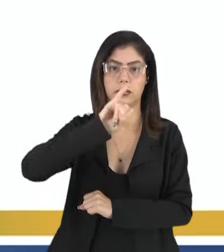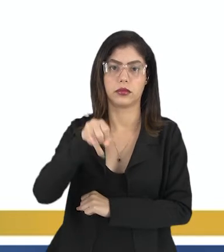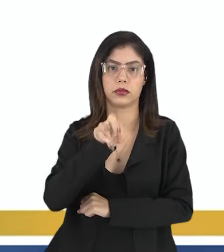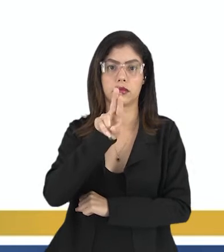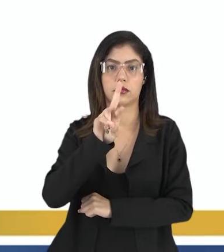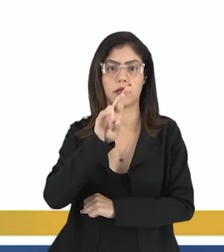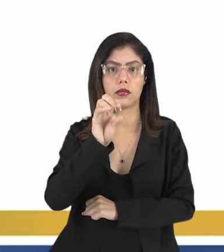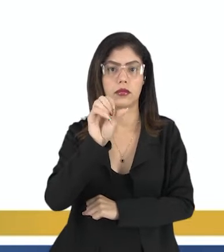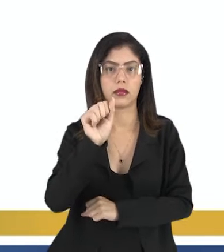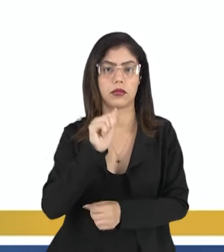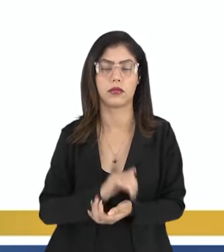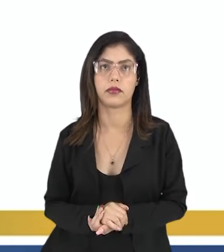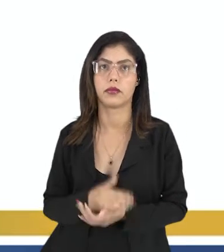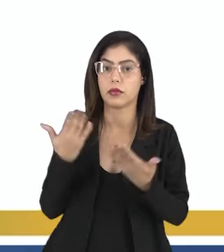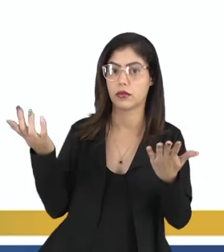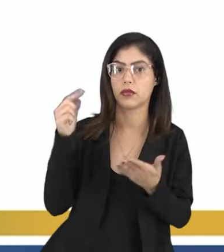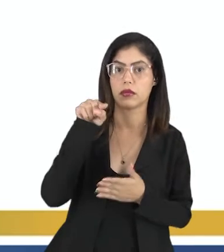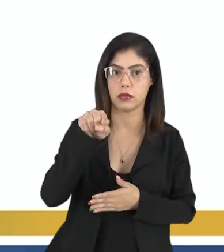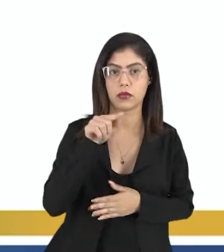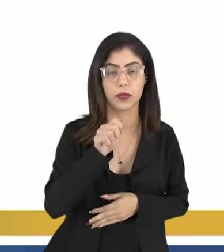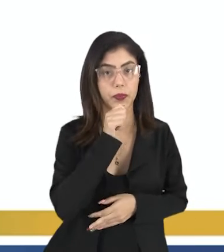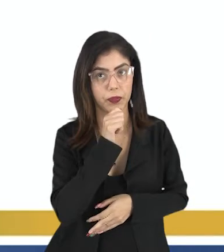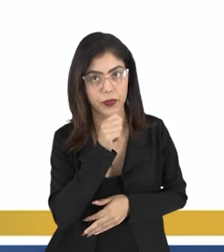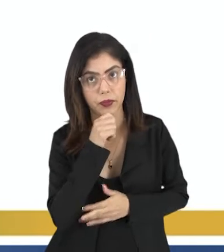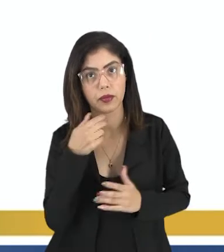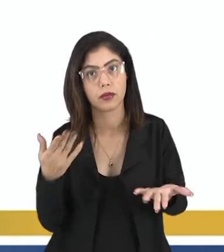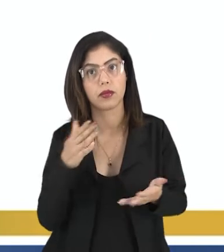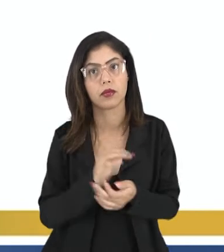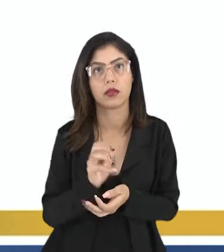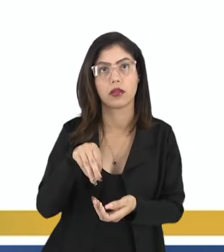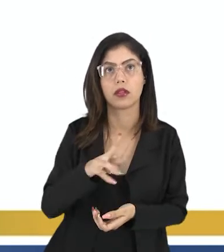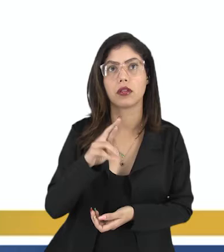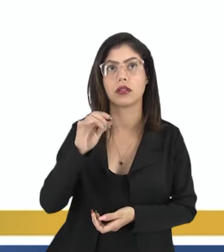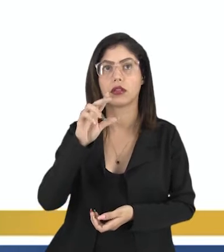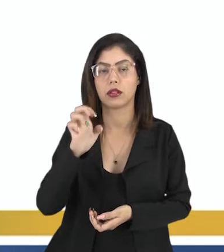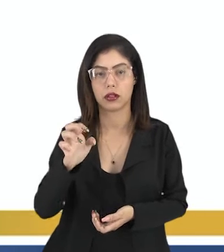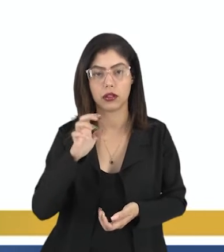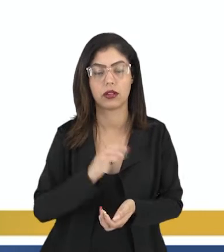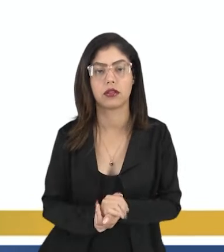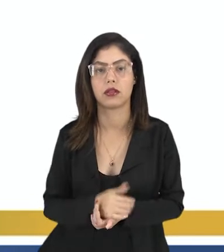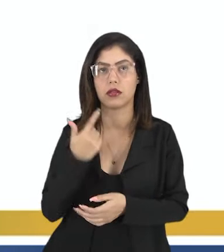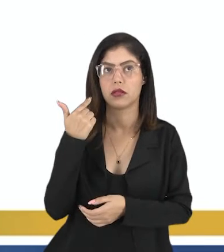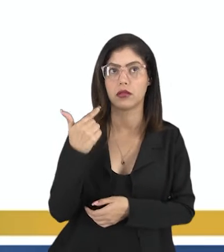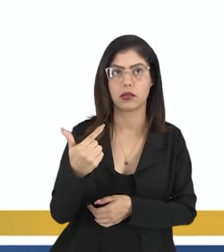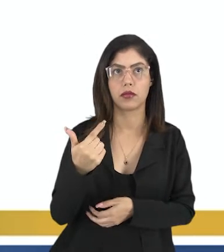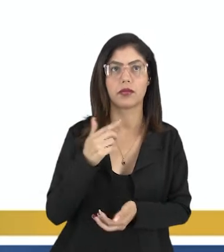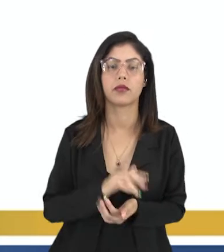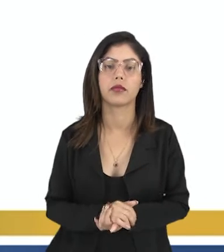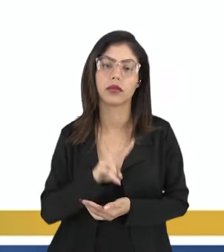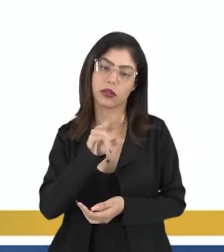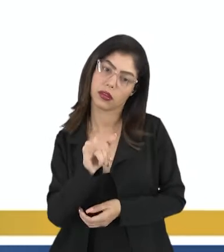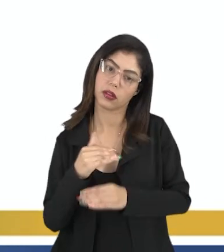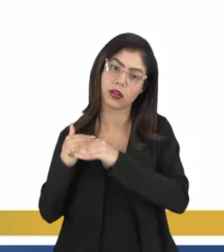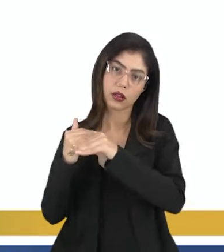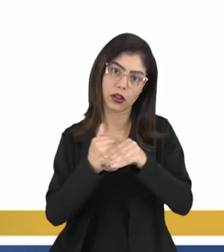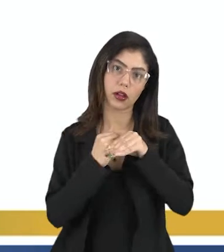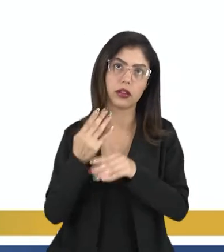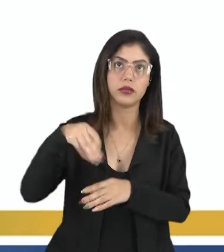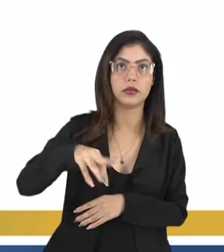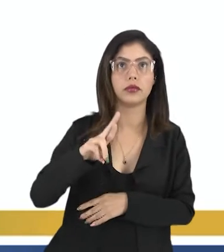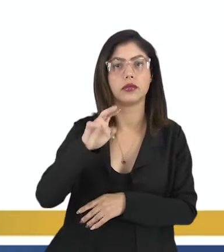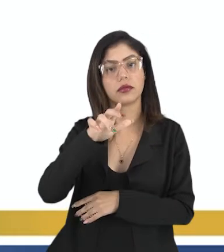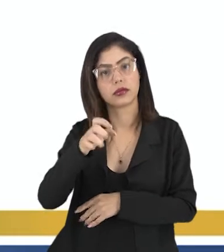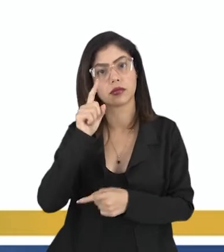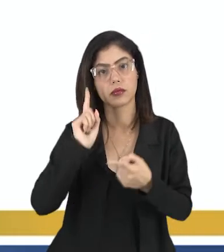juro. Então, nesse caso, nós vamos ter que o montante 2 será igual ao